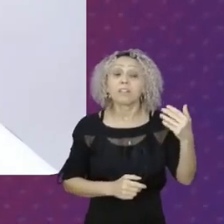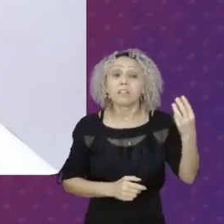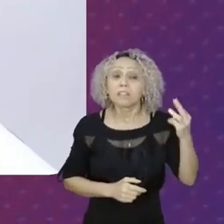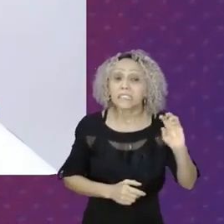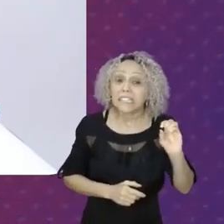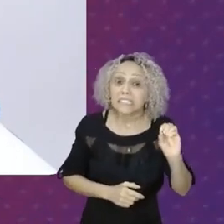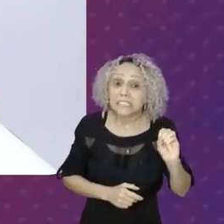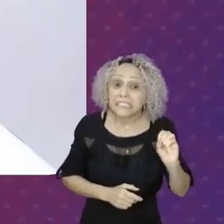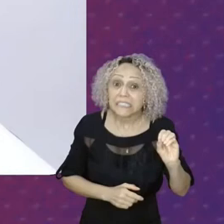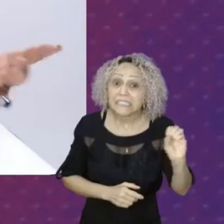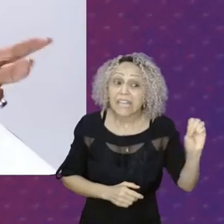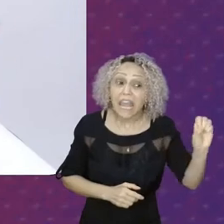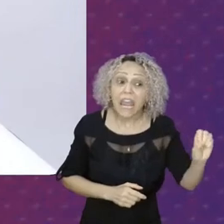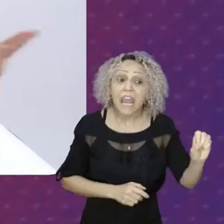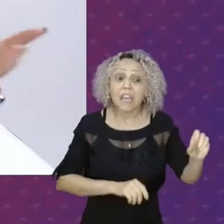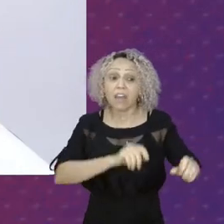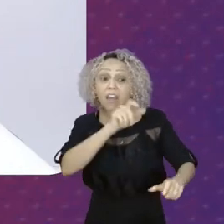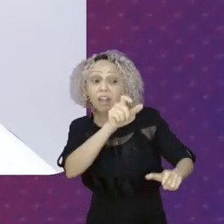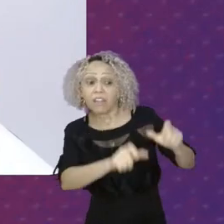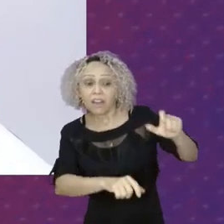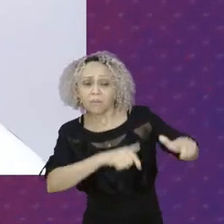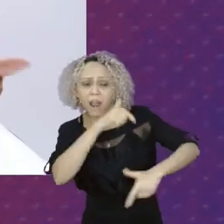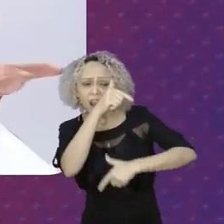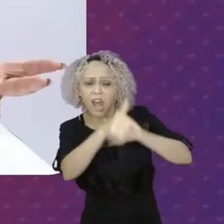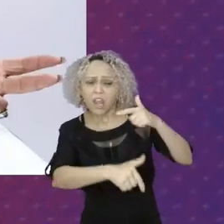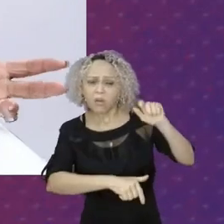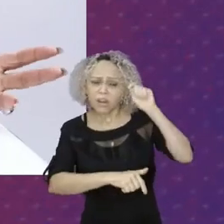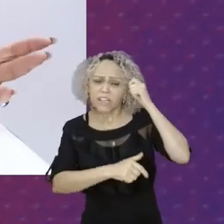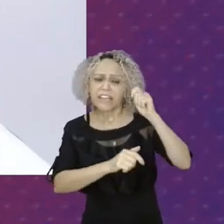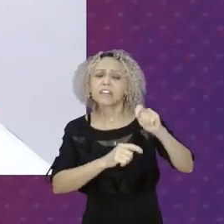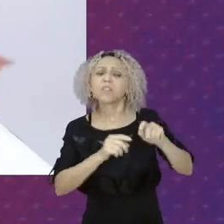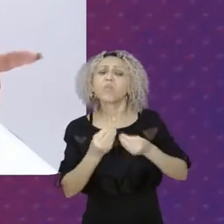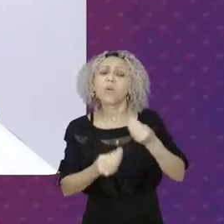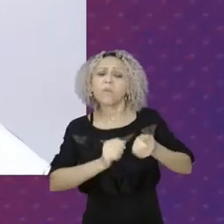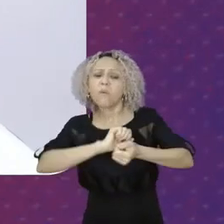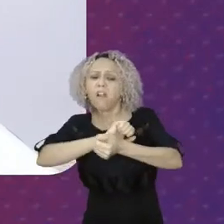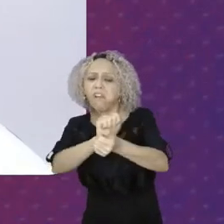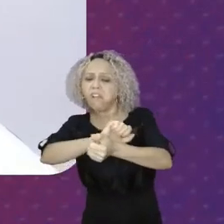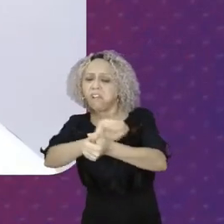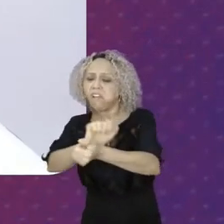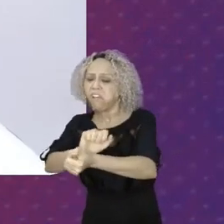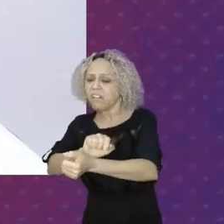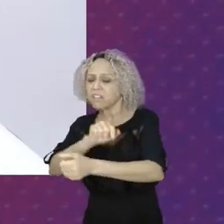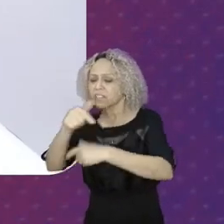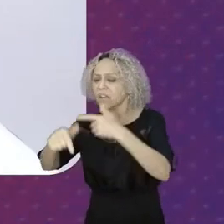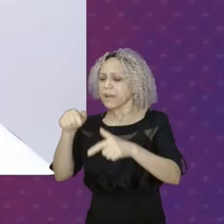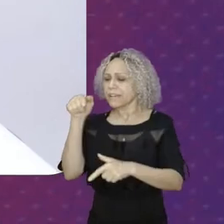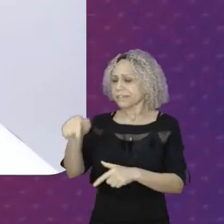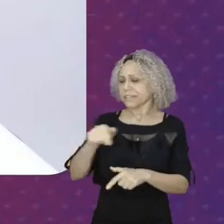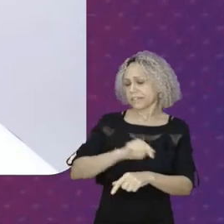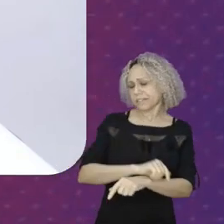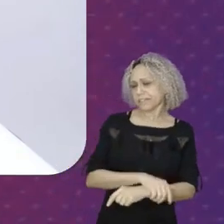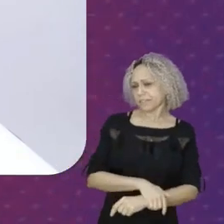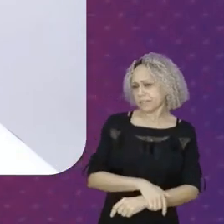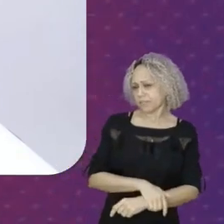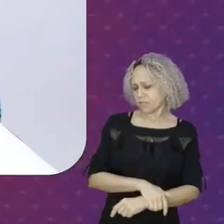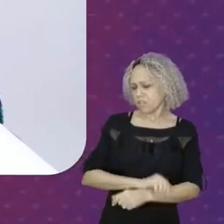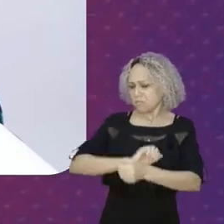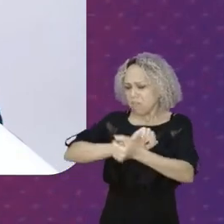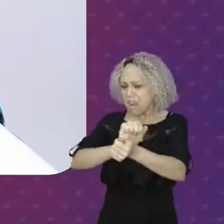todos negros, escravizados, em situação de escravidão contemporânea, né? E a